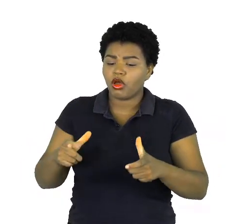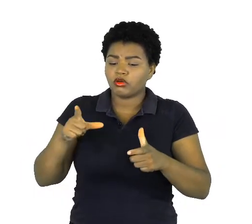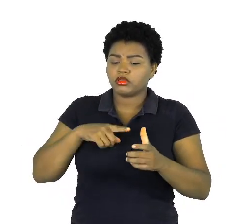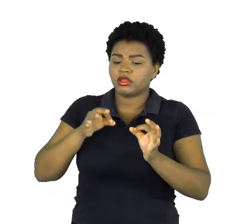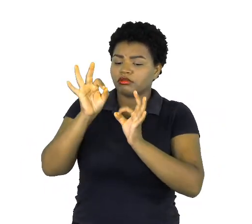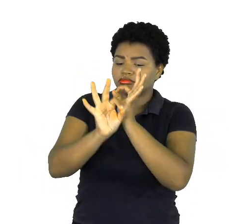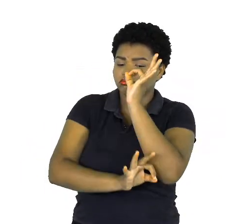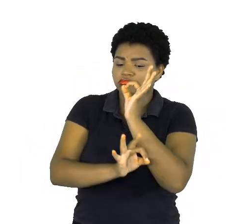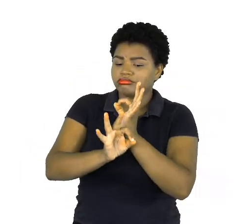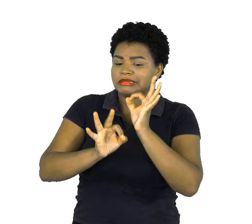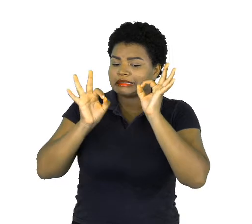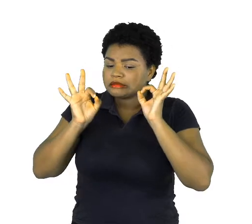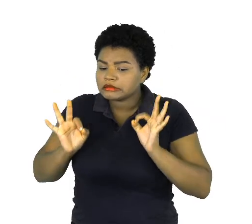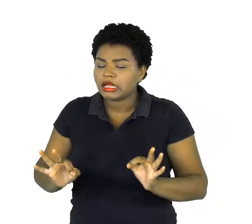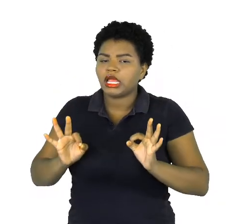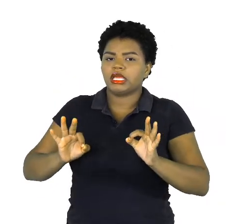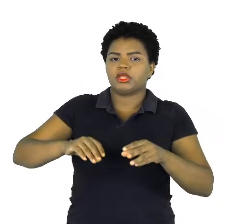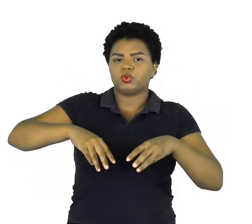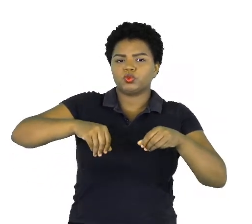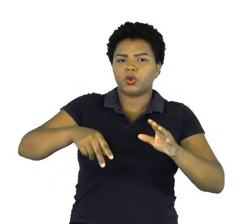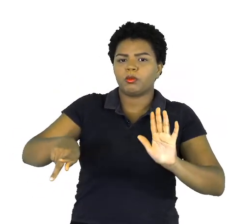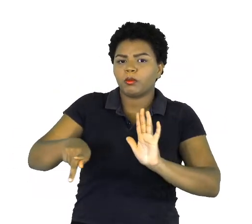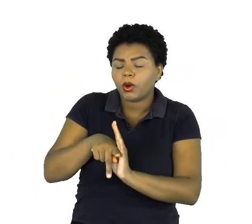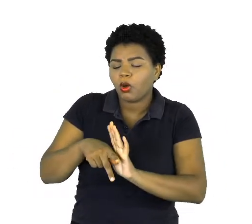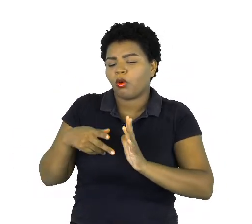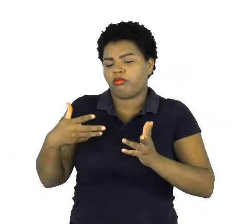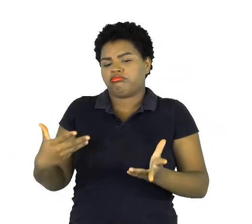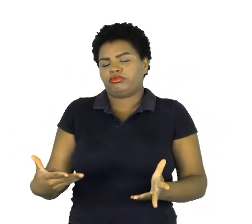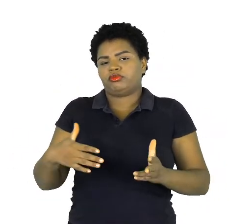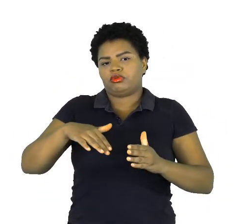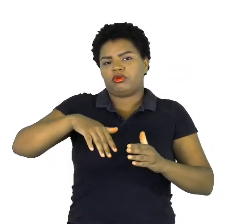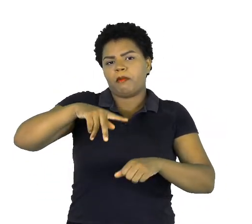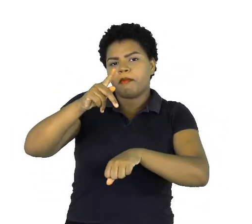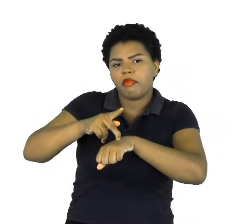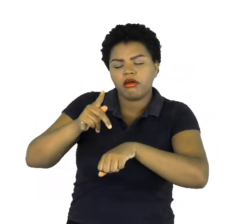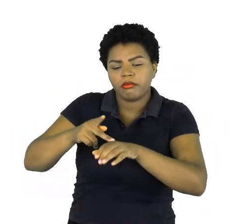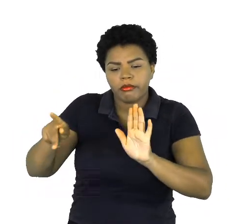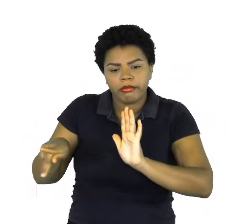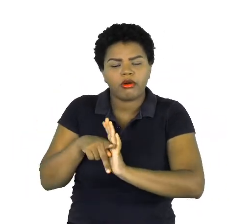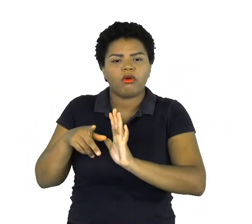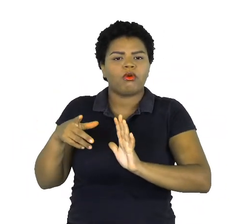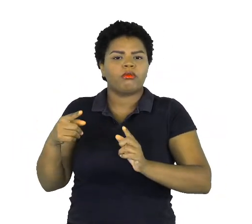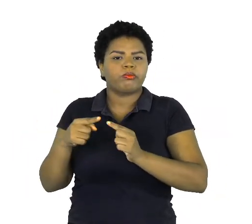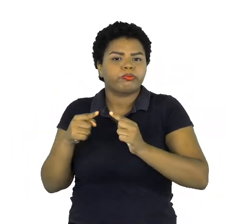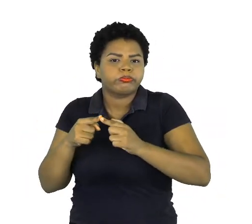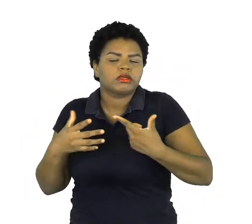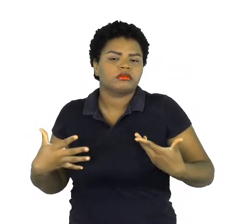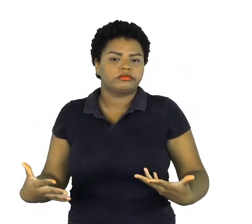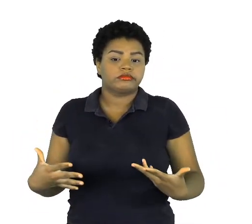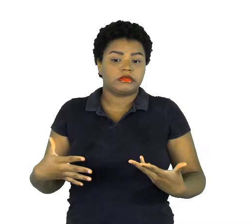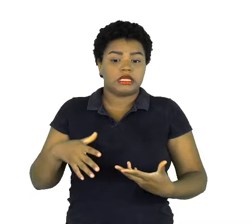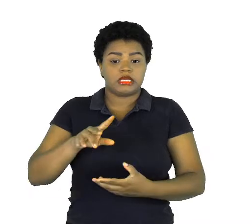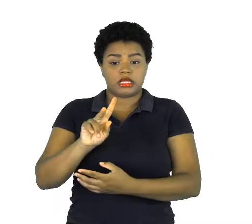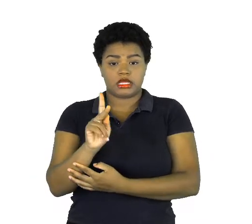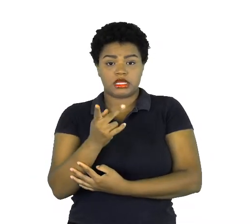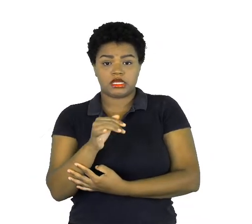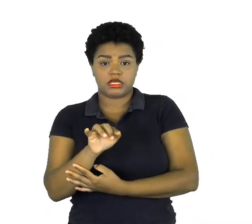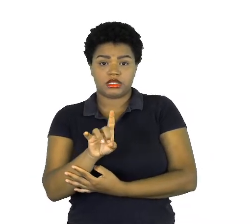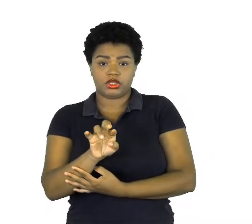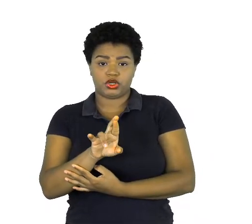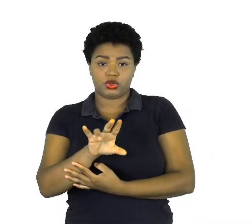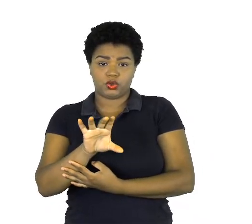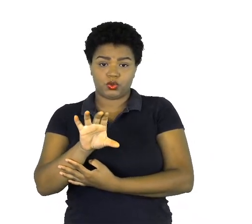determinada rocha, com água ou sem água, que os fatores hídricos é a relação com a água. E